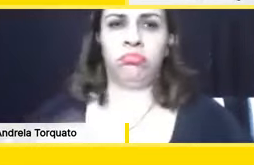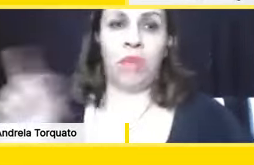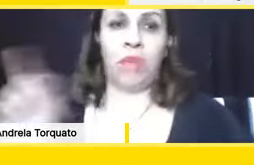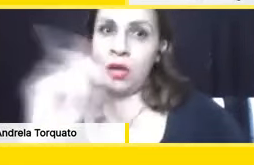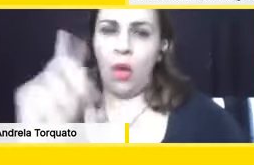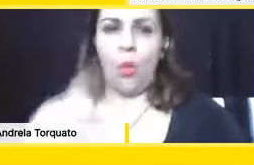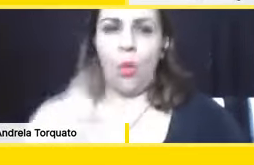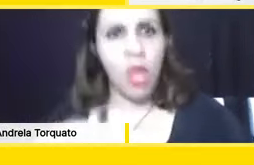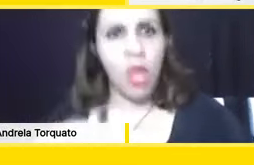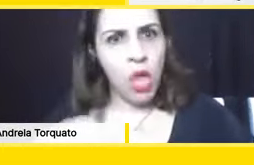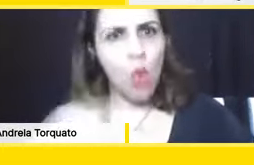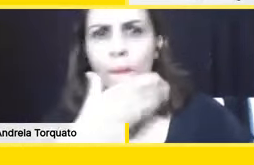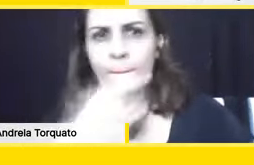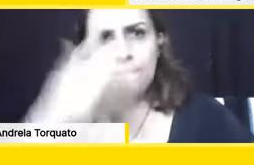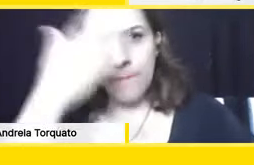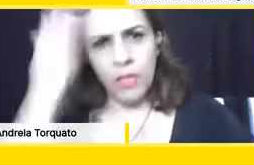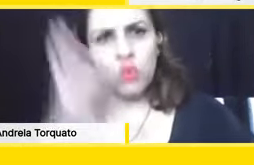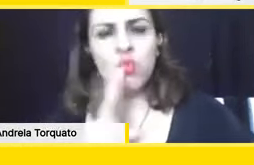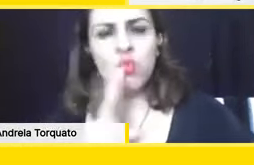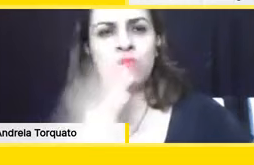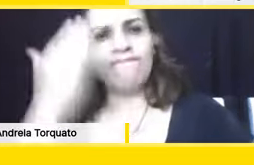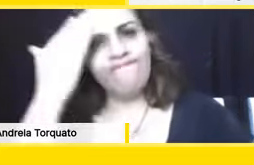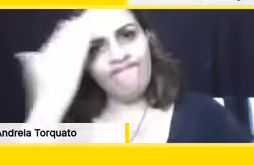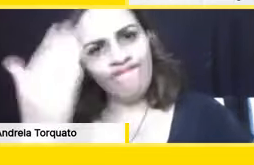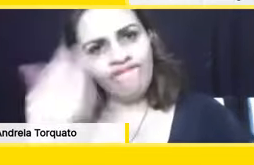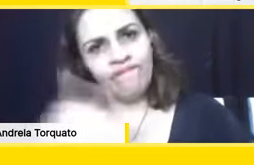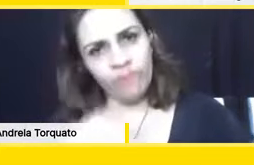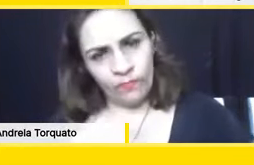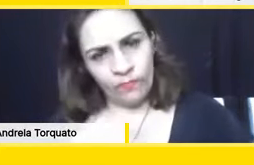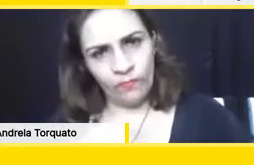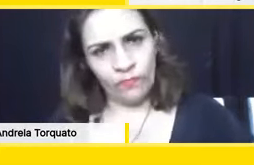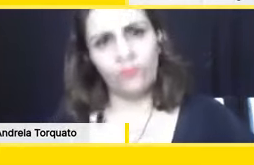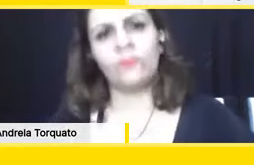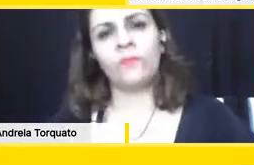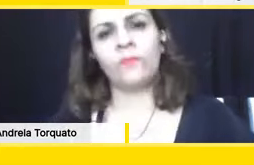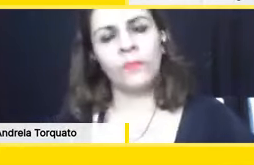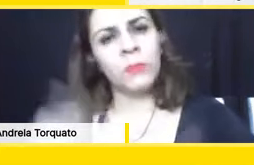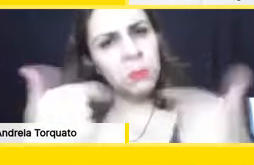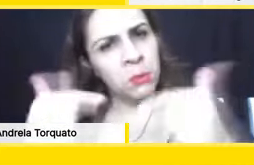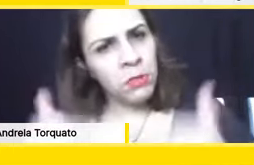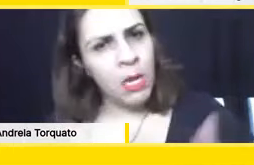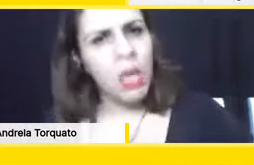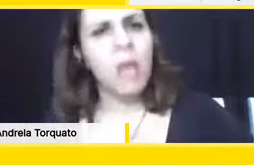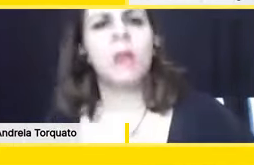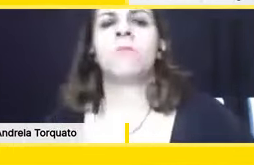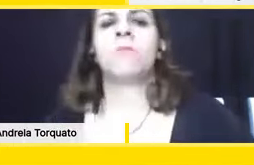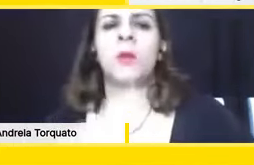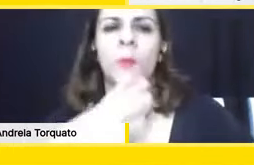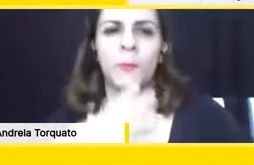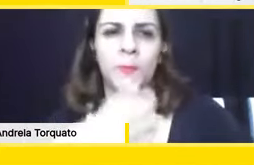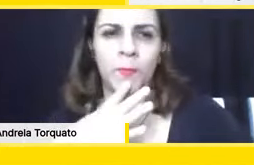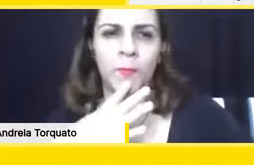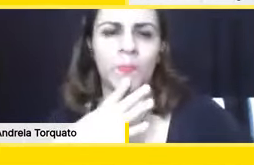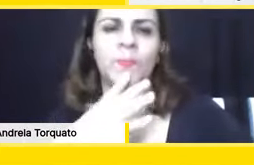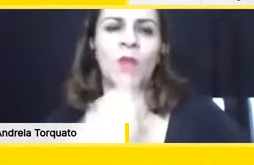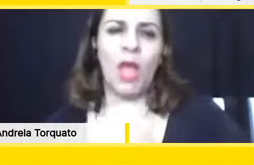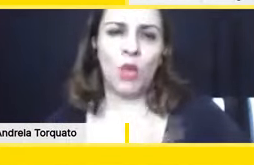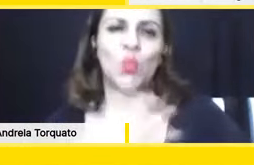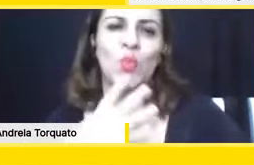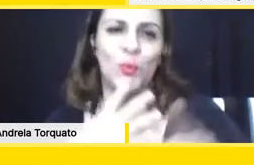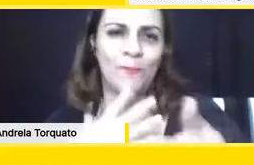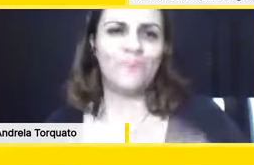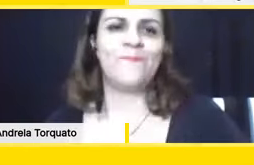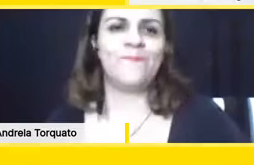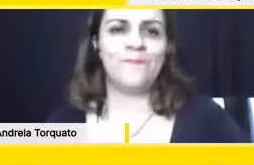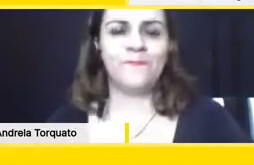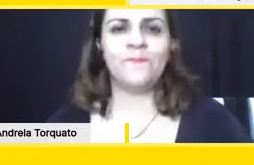Certo? Quero agradecer mais uma vez, parabenizar você, Edilson, pelo trabalho que você faz. Já nos conhecemos há um bom tempo.